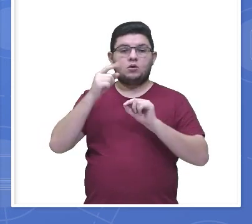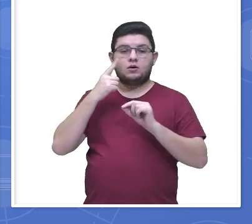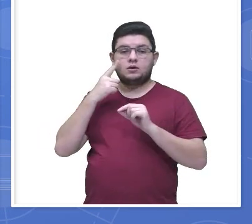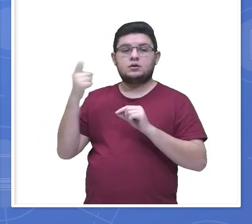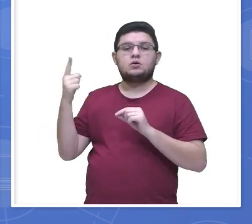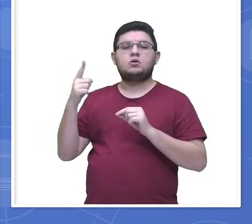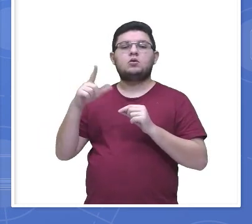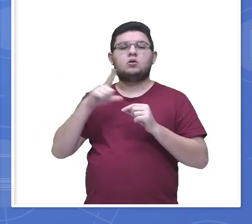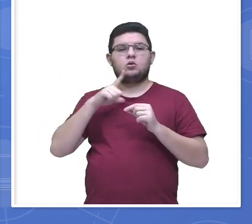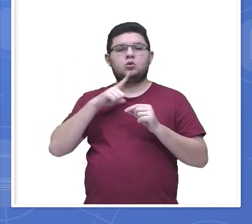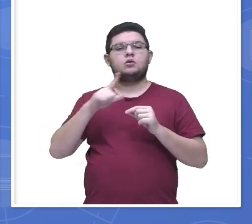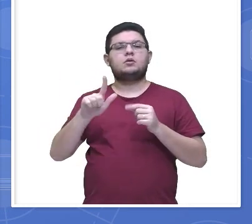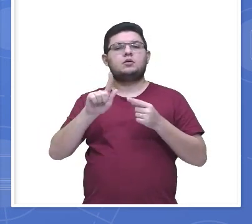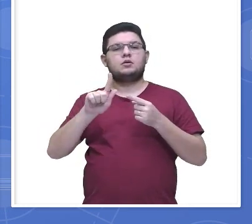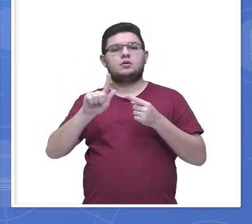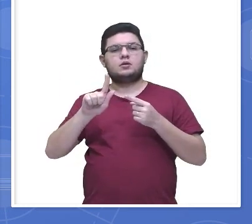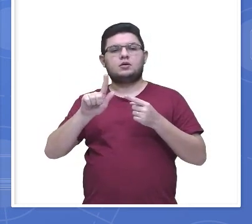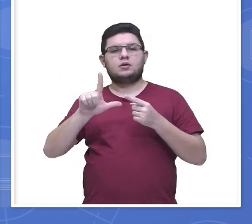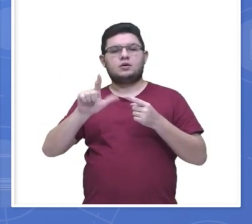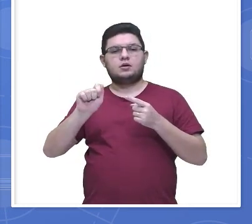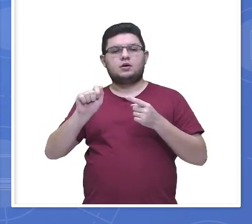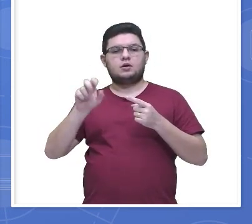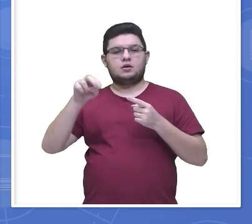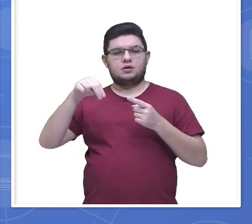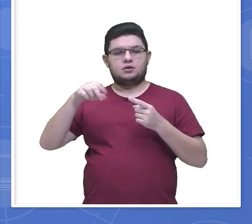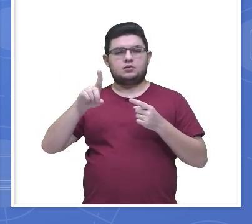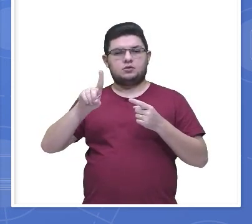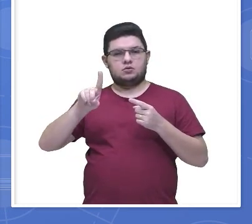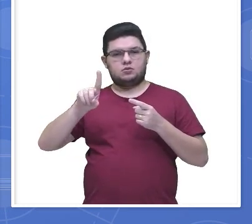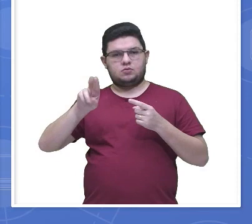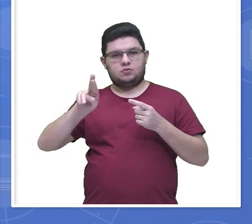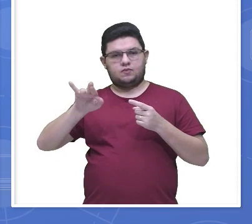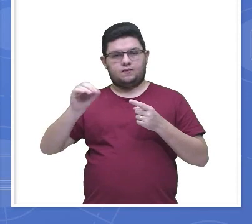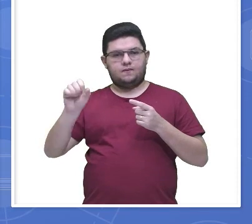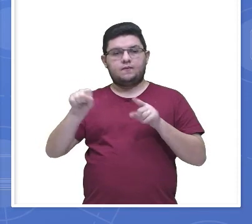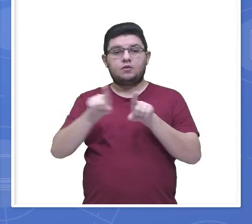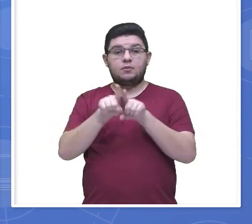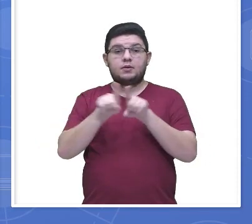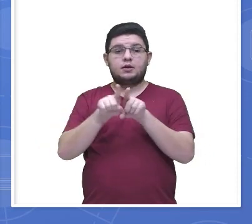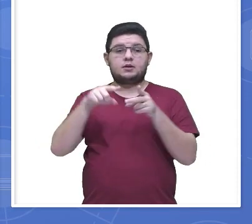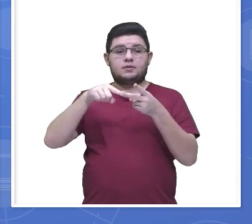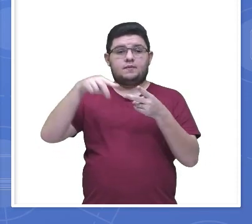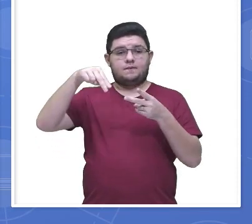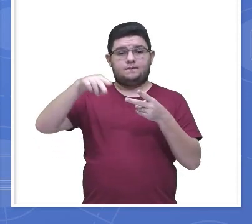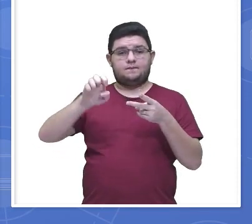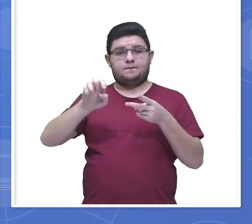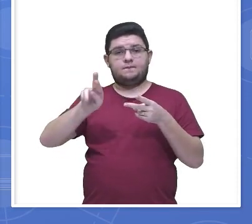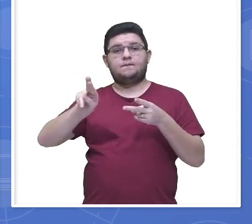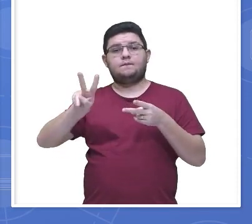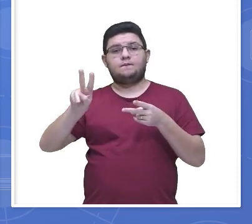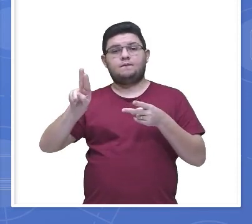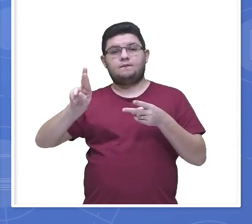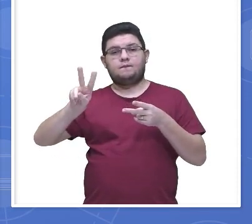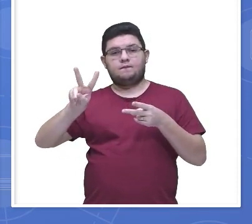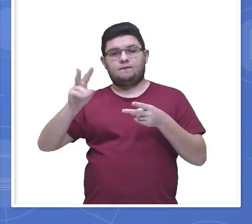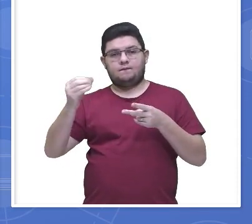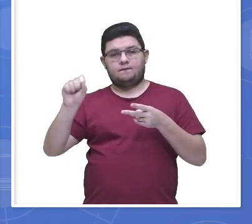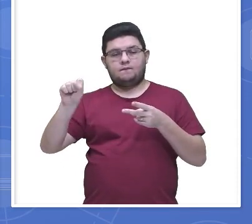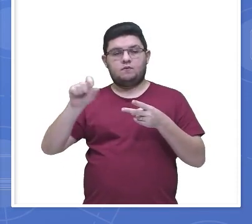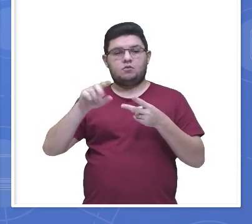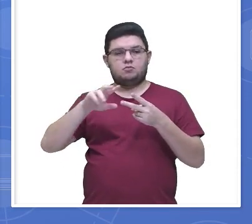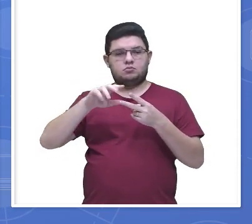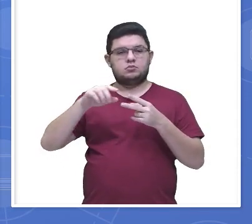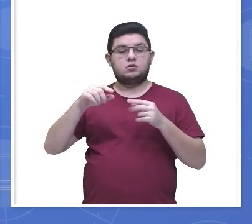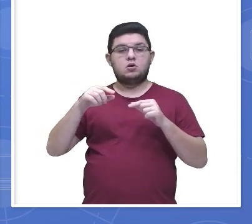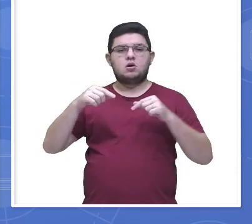gânglios e os nervos. Então, a partir do sistema nervoso central, vão se ramificar os nervos e os gânglios